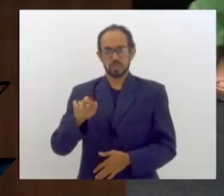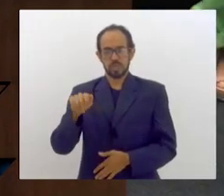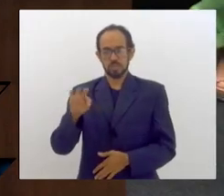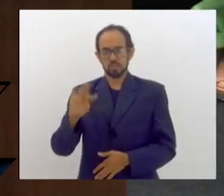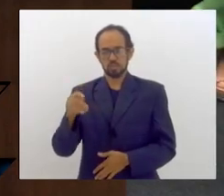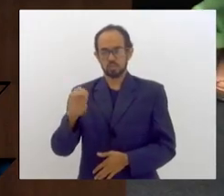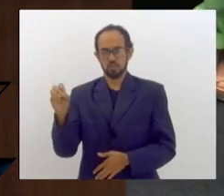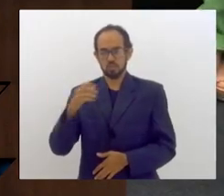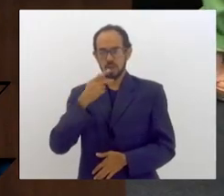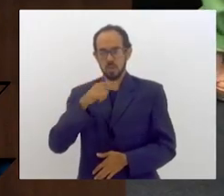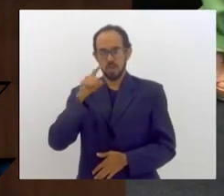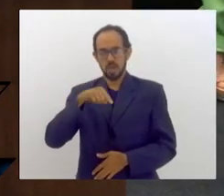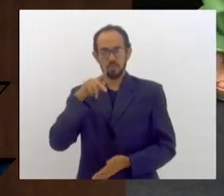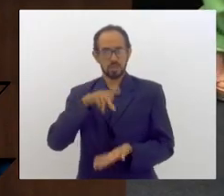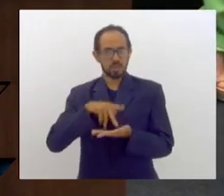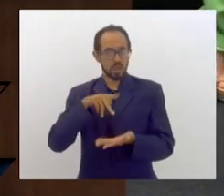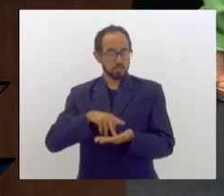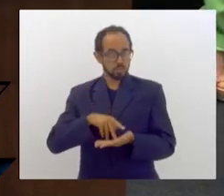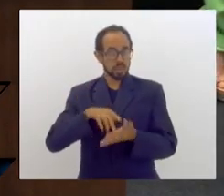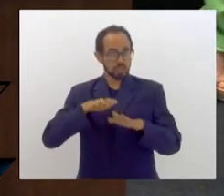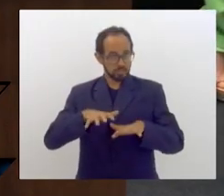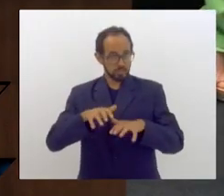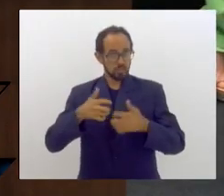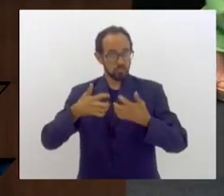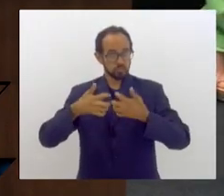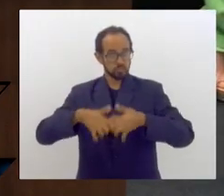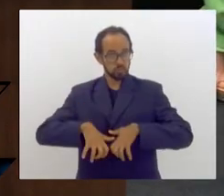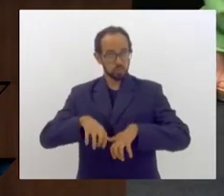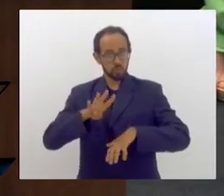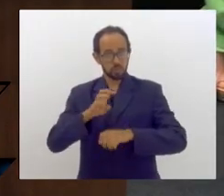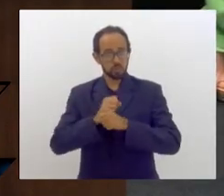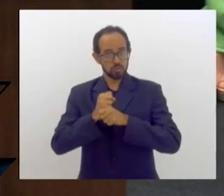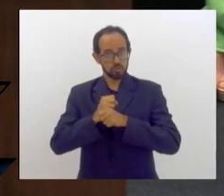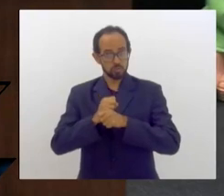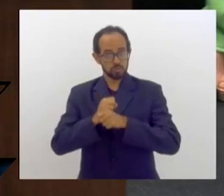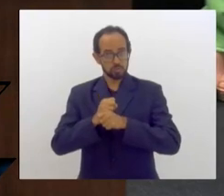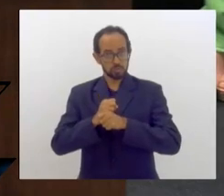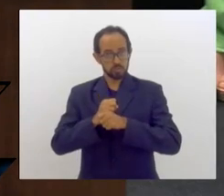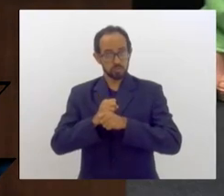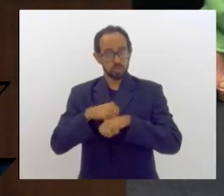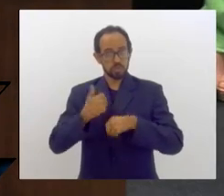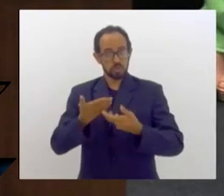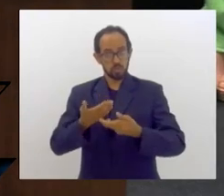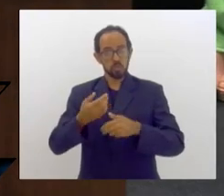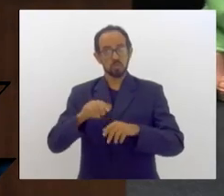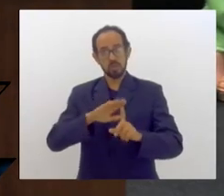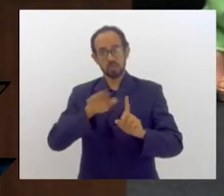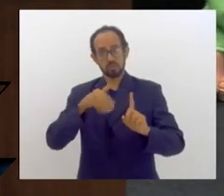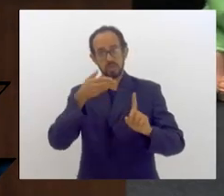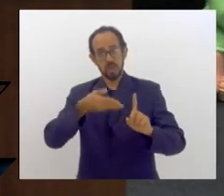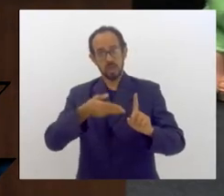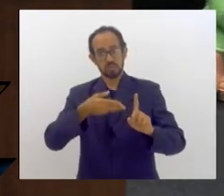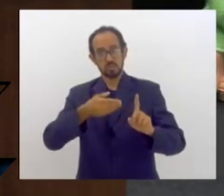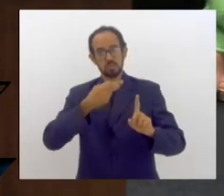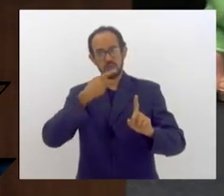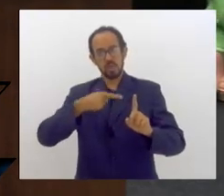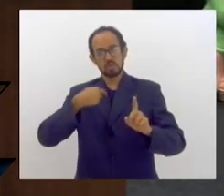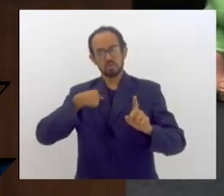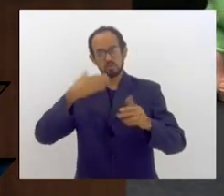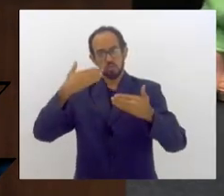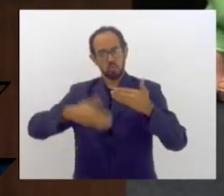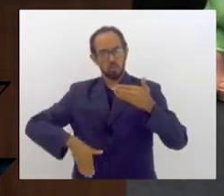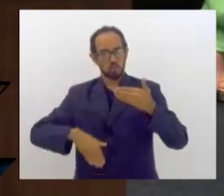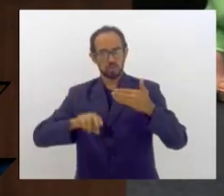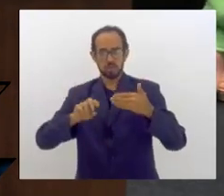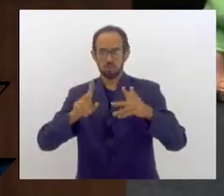verdade. Isso funcionou. Então, cada um faz a homenagem, quem é contrário fala: olha, eu sou contra, por tal razão,